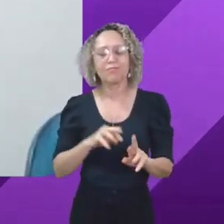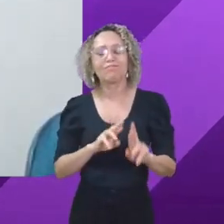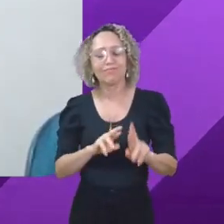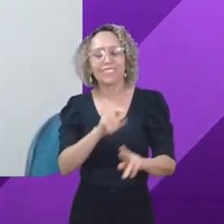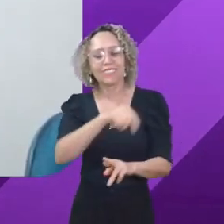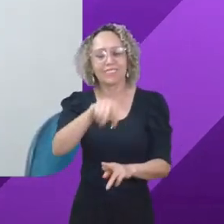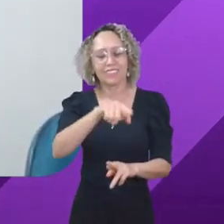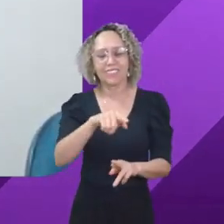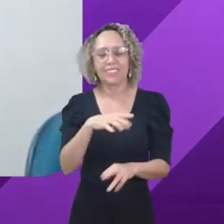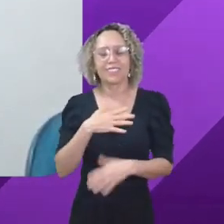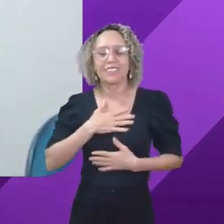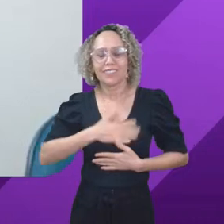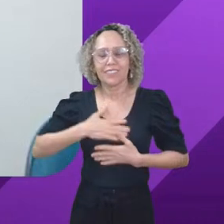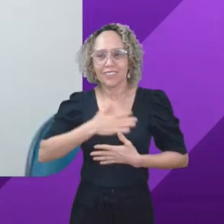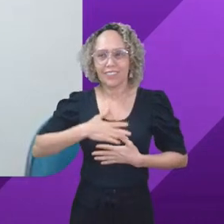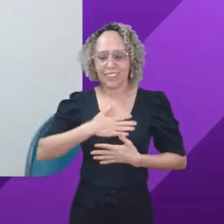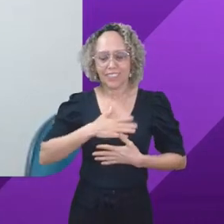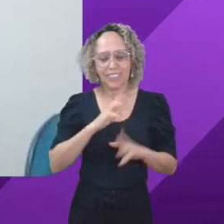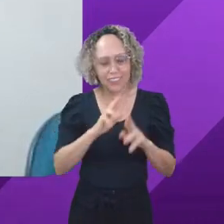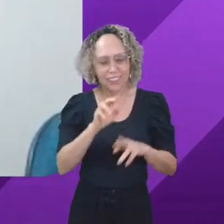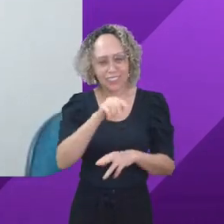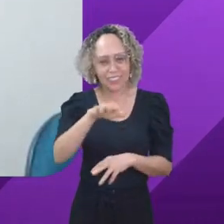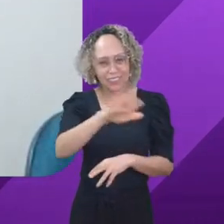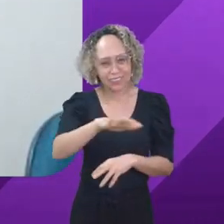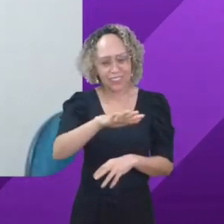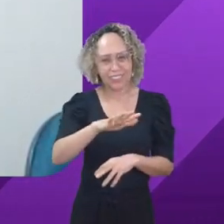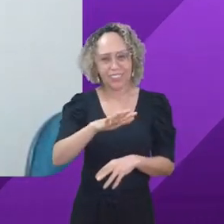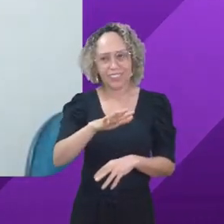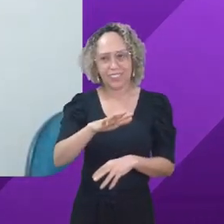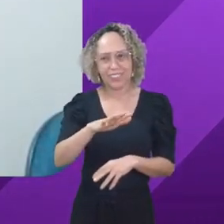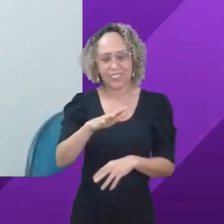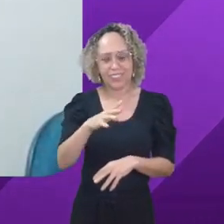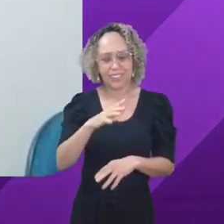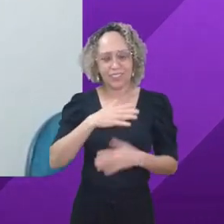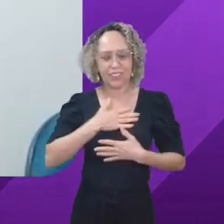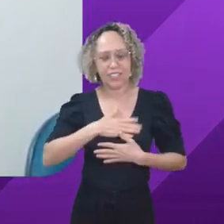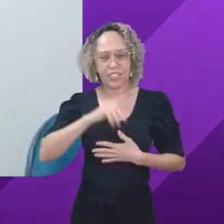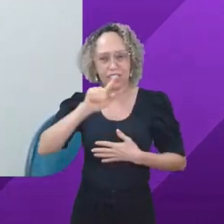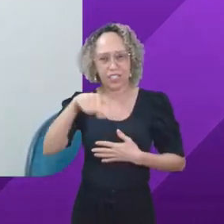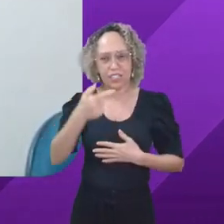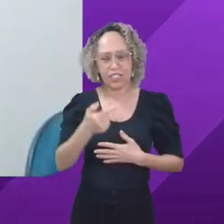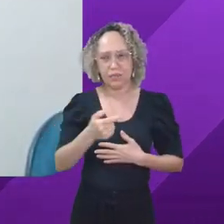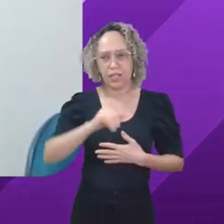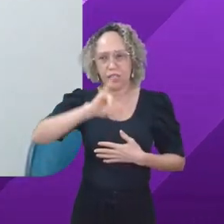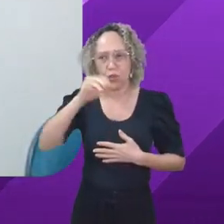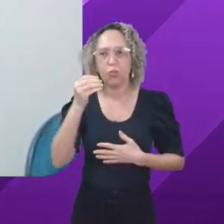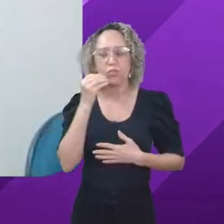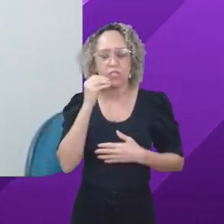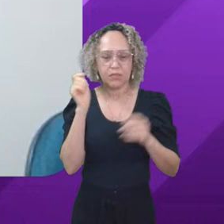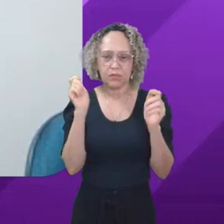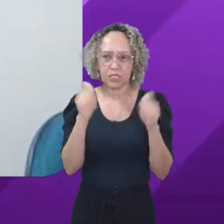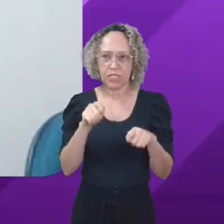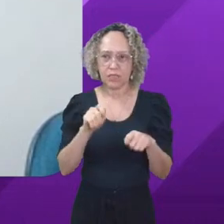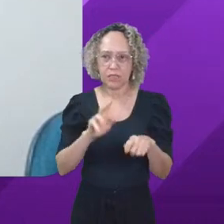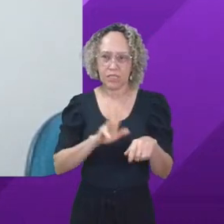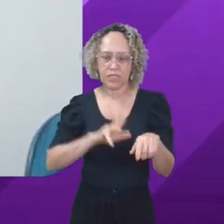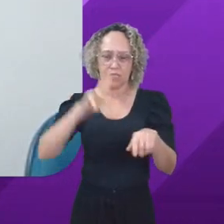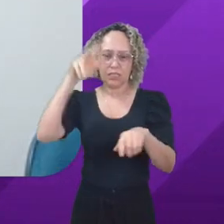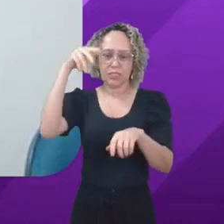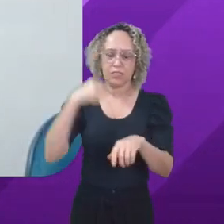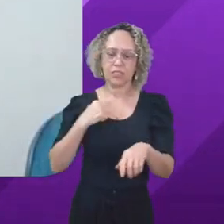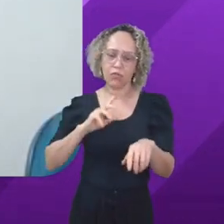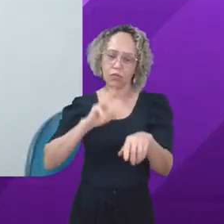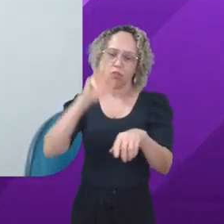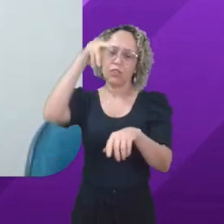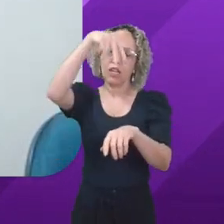né, vou ficando por aqui, espero que tenham gostado e que tenham outras oportunidades, né, de eu estar vindo aqui, né,